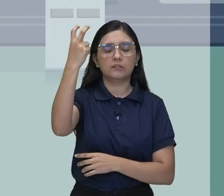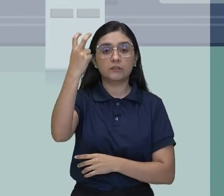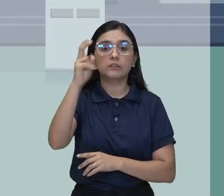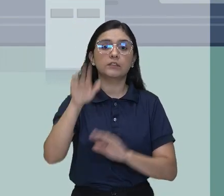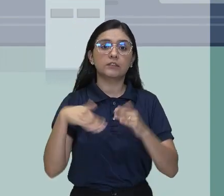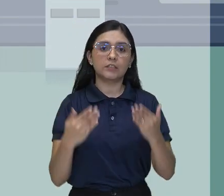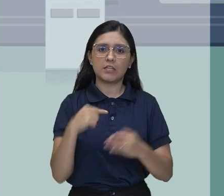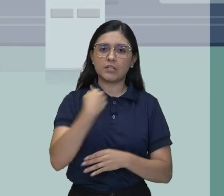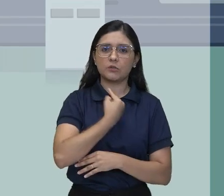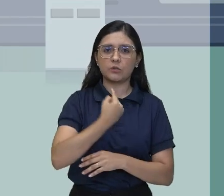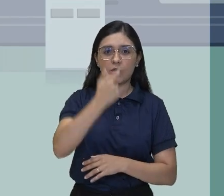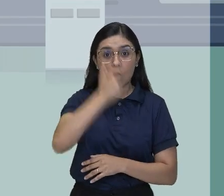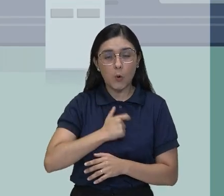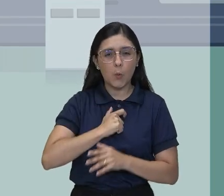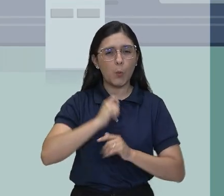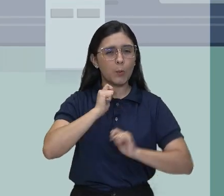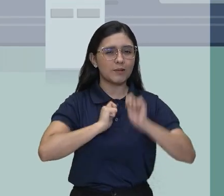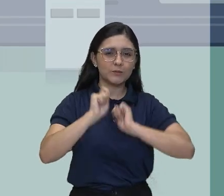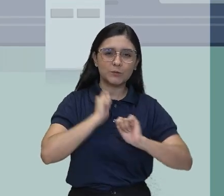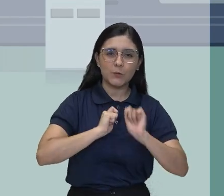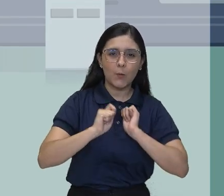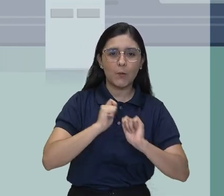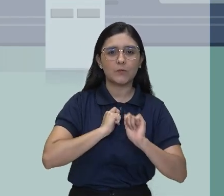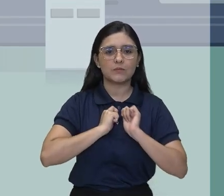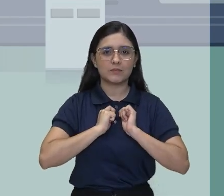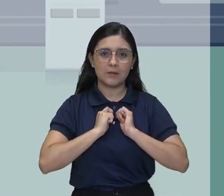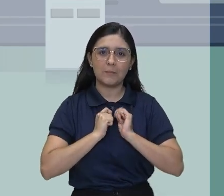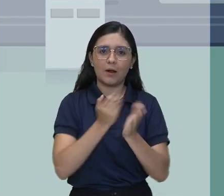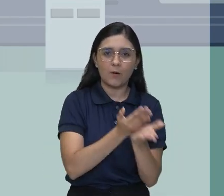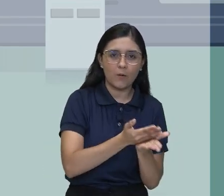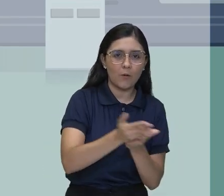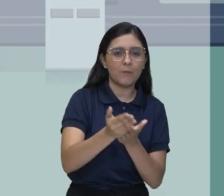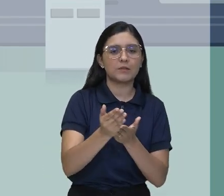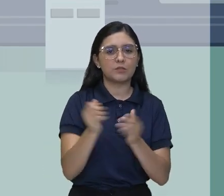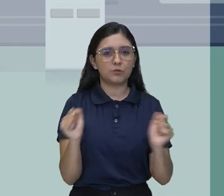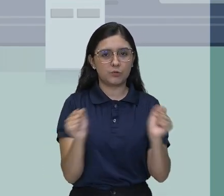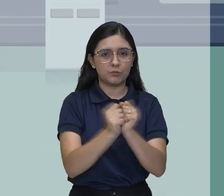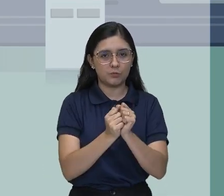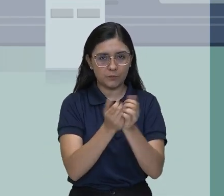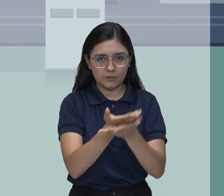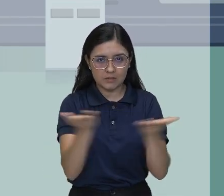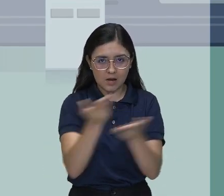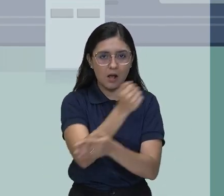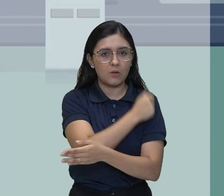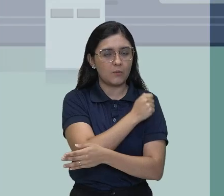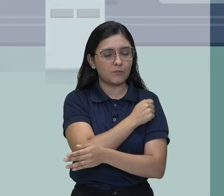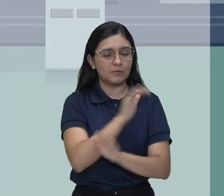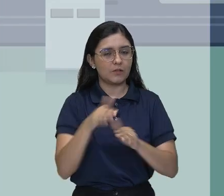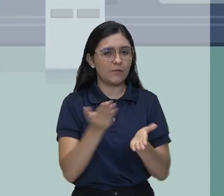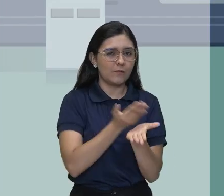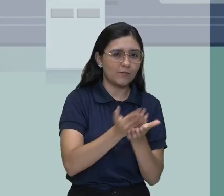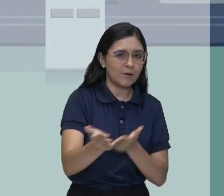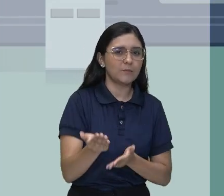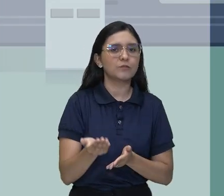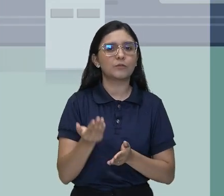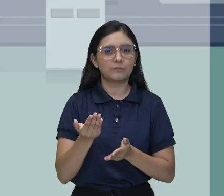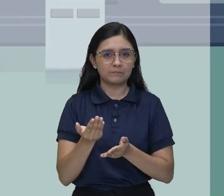estou ansiosa para embarcar nela com todos vocês. Vamos começar esta